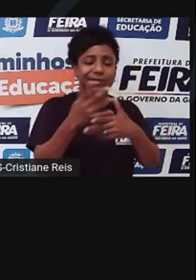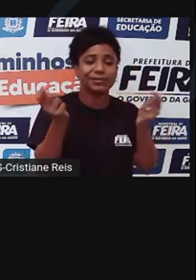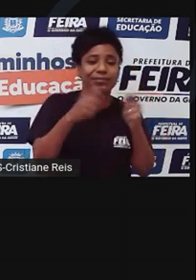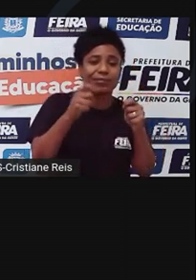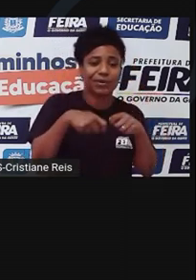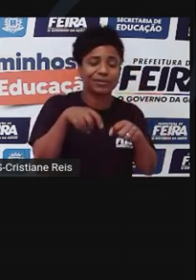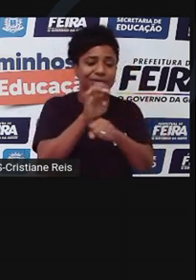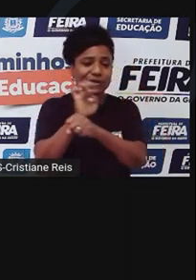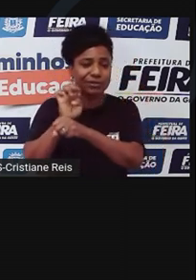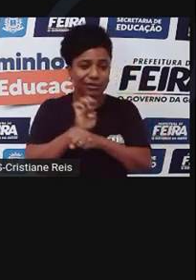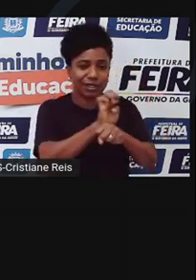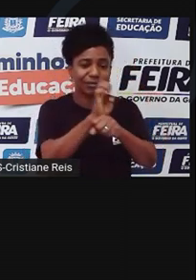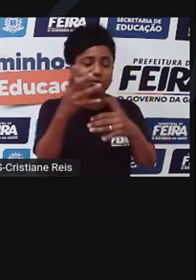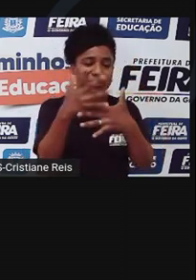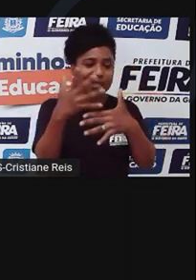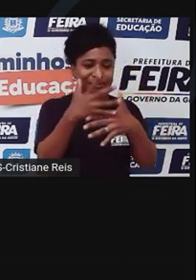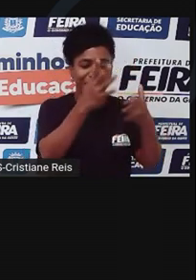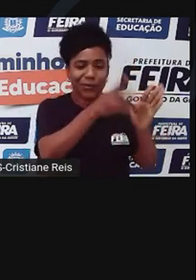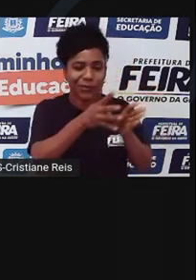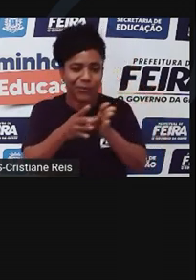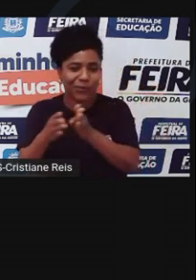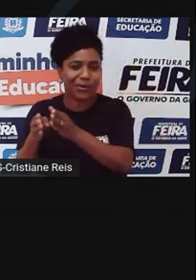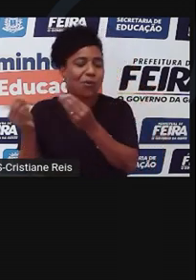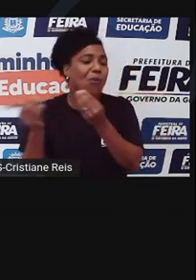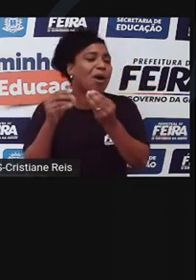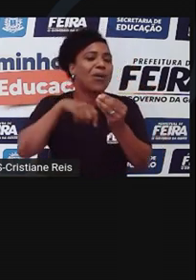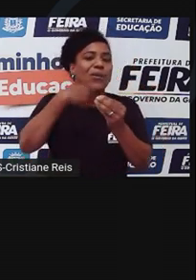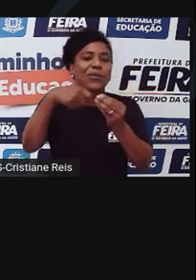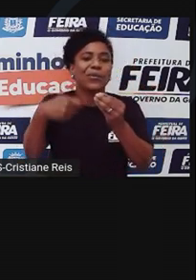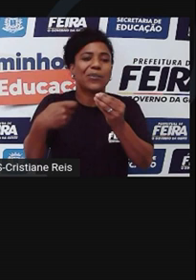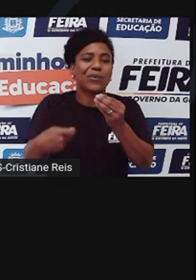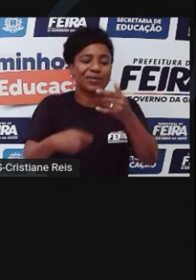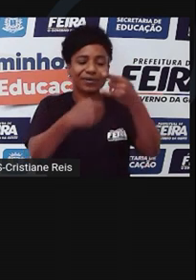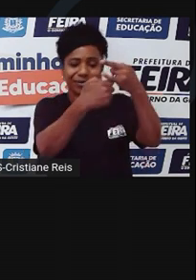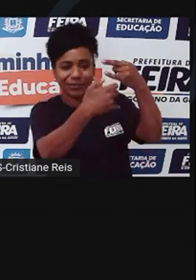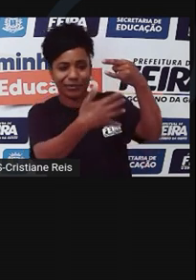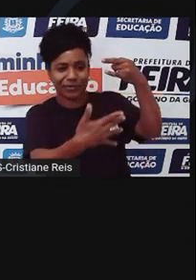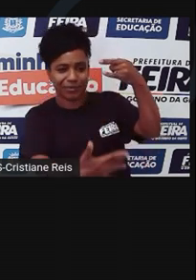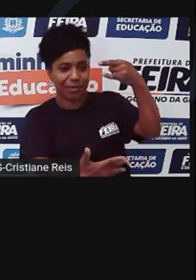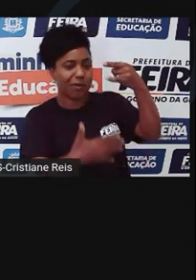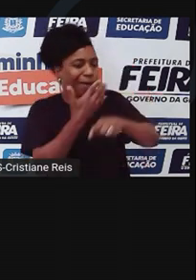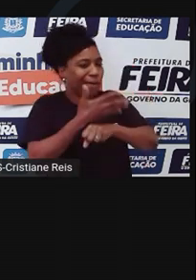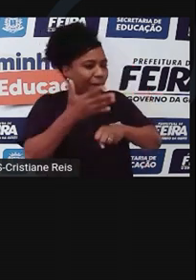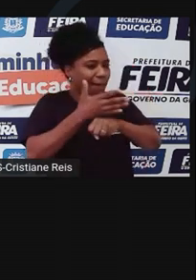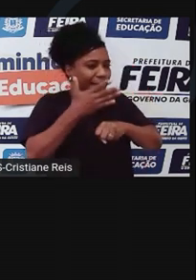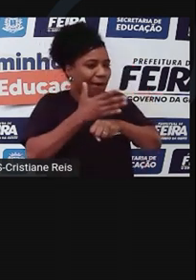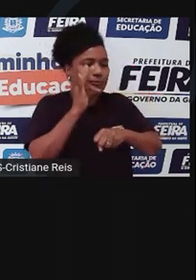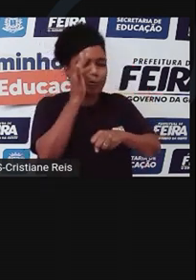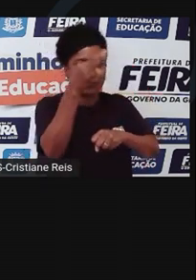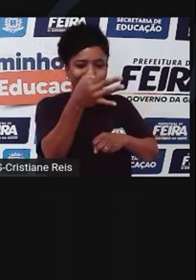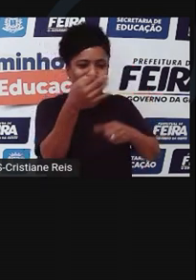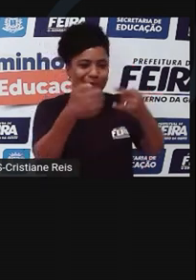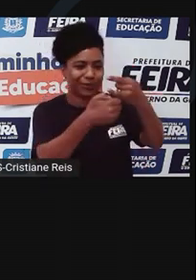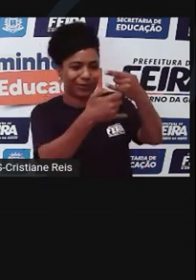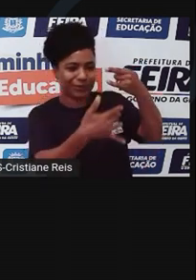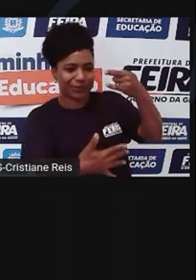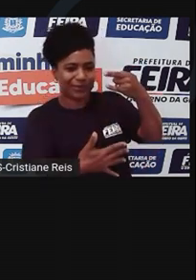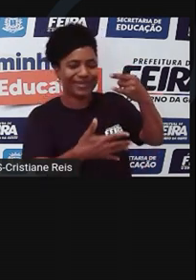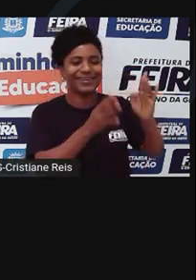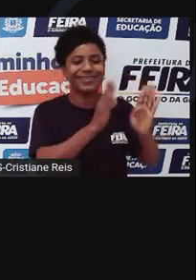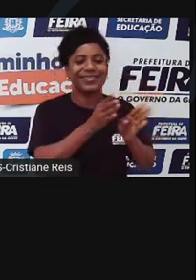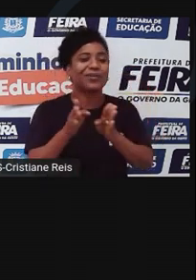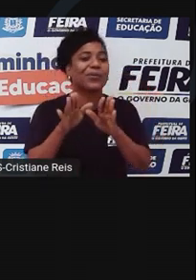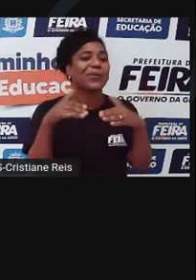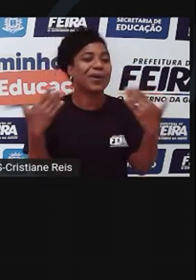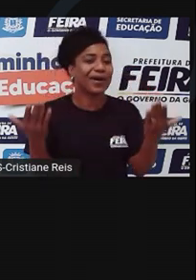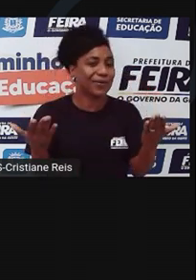que são consideradas cidades inteligentes ou que estão se preparando para tornarem-se inteligentes algumas aplicações comerciais associadas